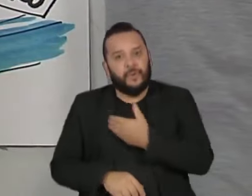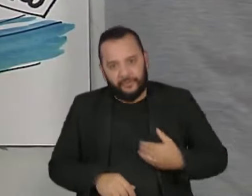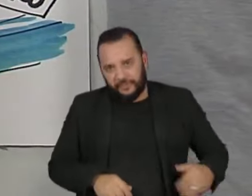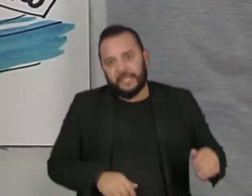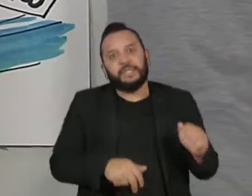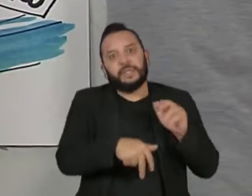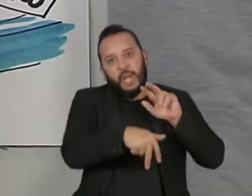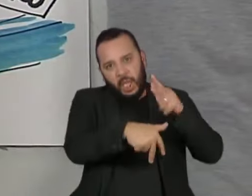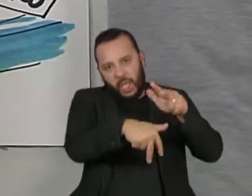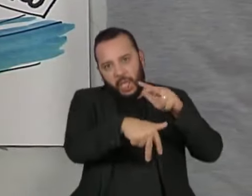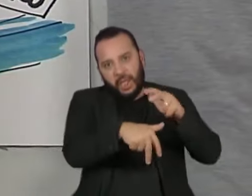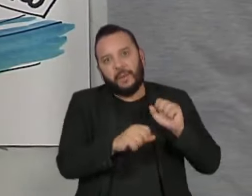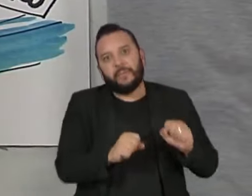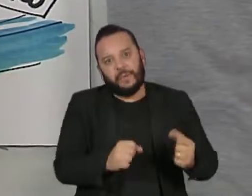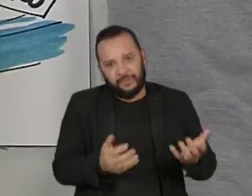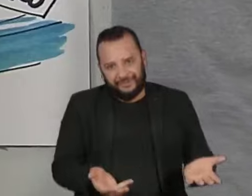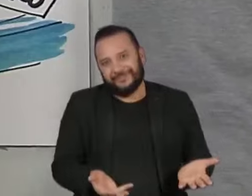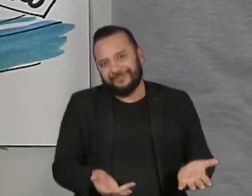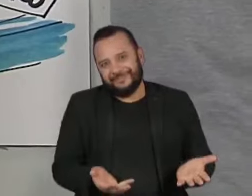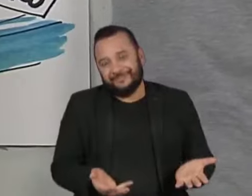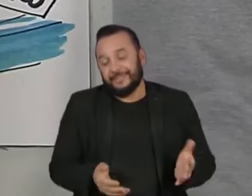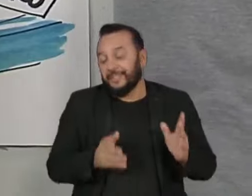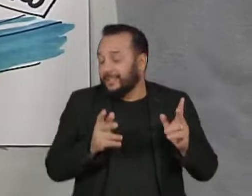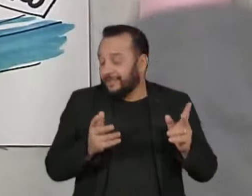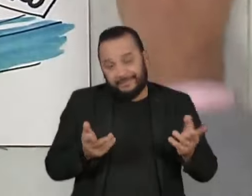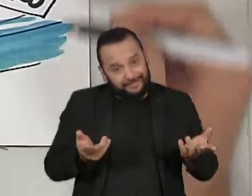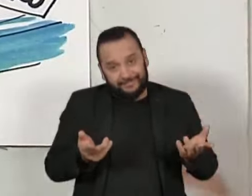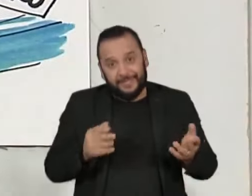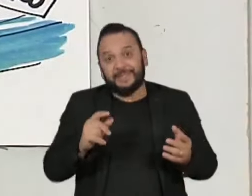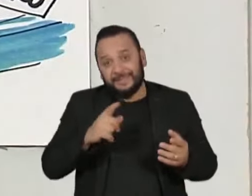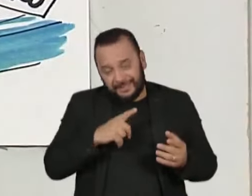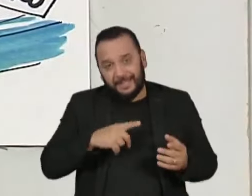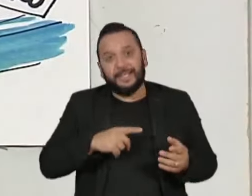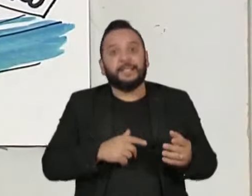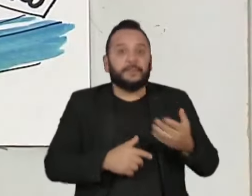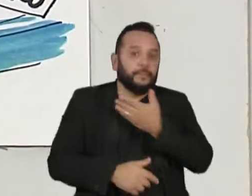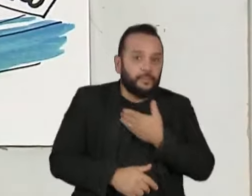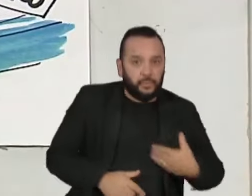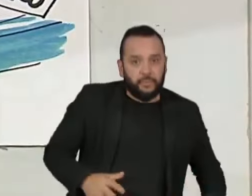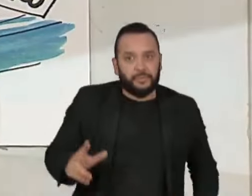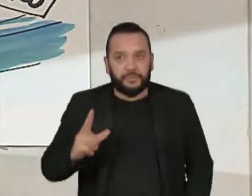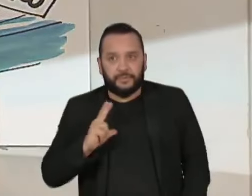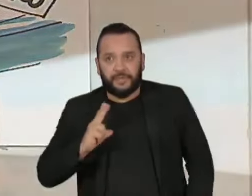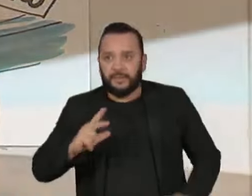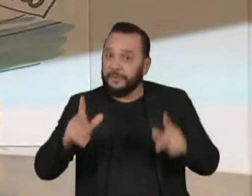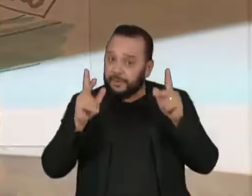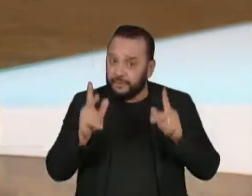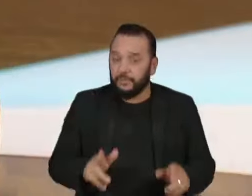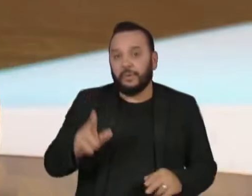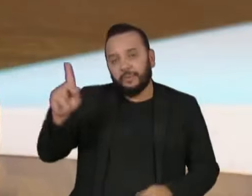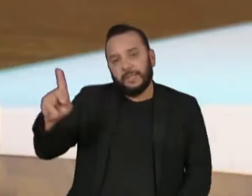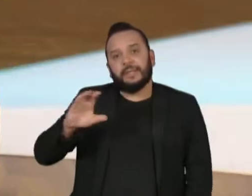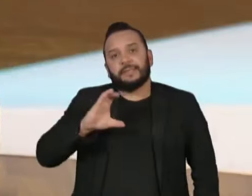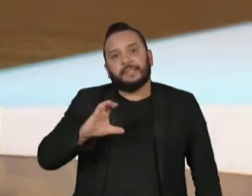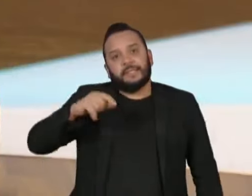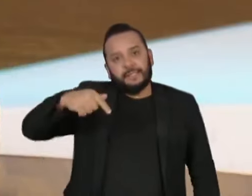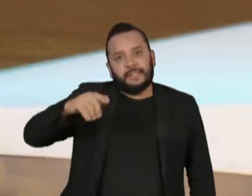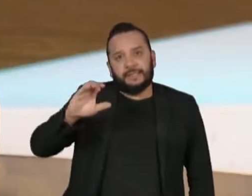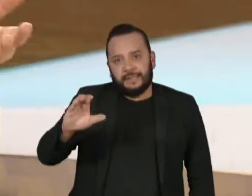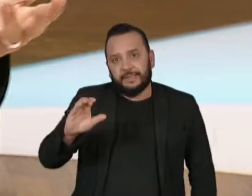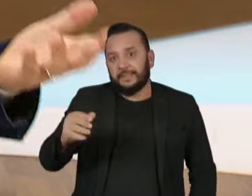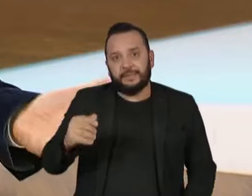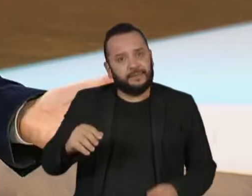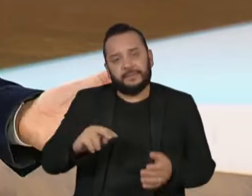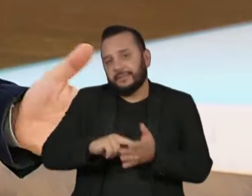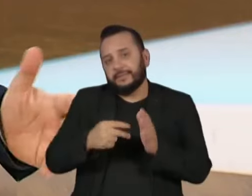pressões por exemplo entendeu no caso você quer ser a mesma coisa agora por que que as coisas morrem